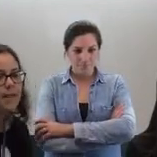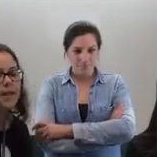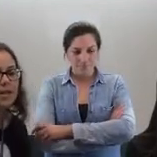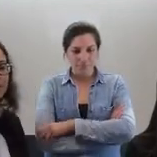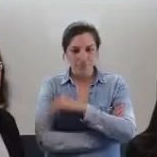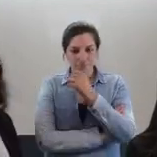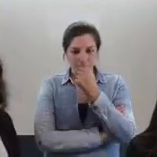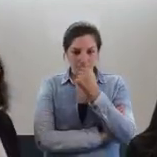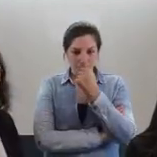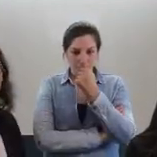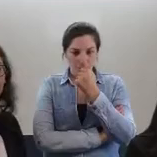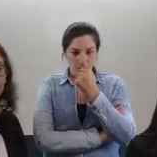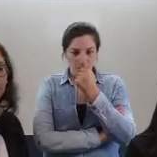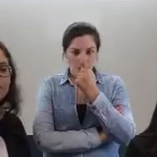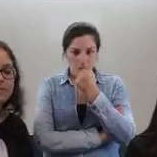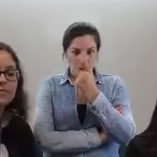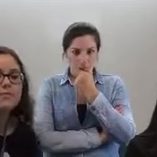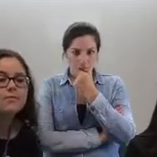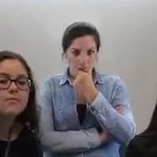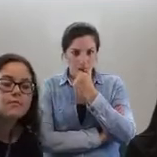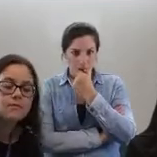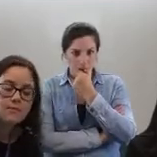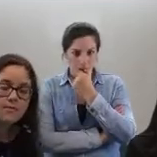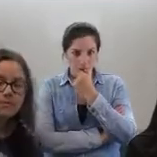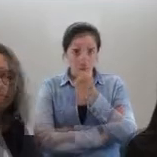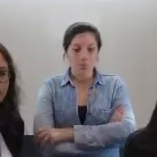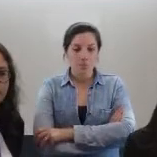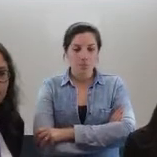ó. Referência bibliográfica.